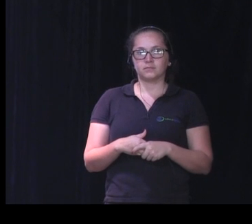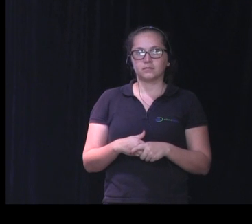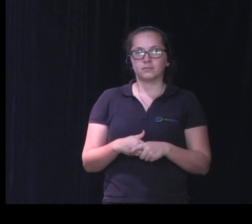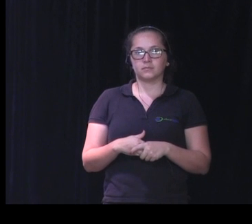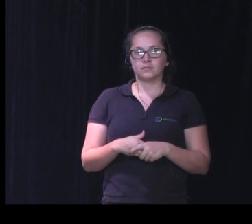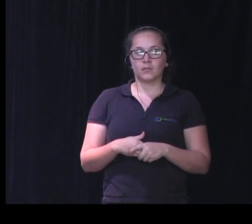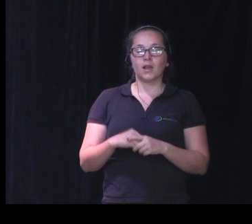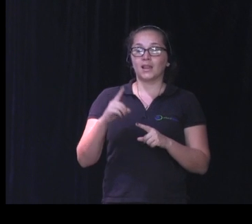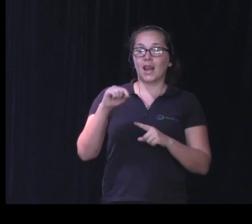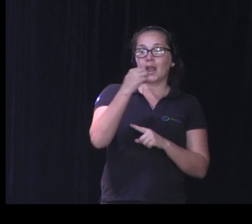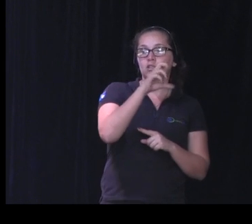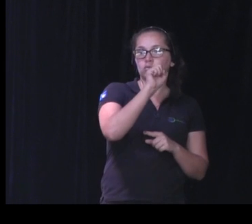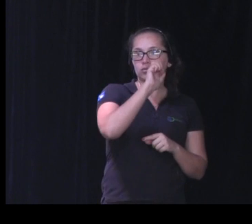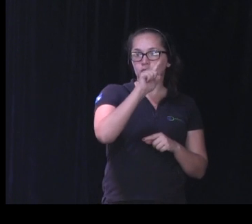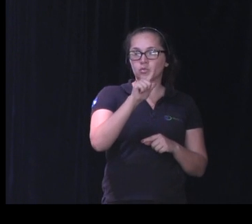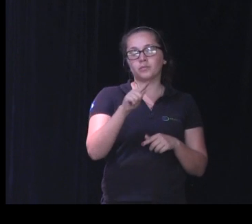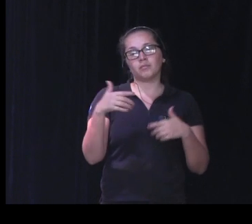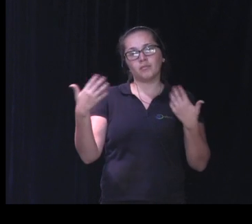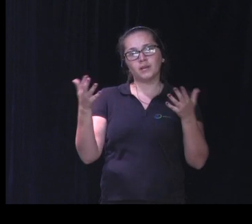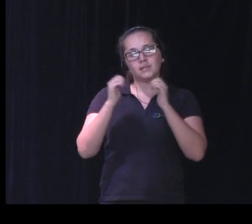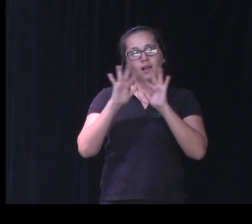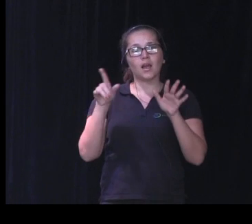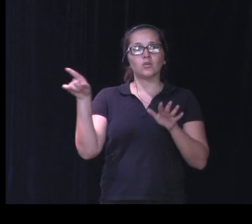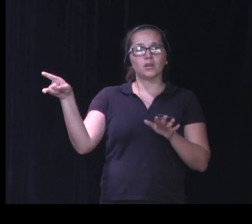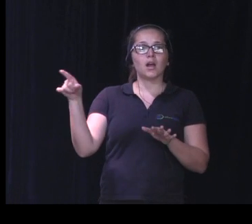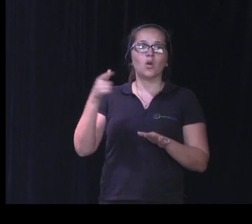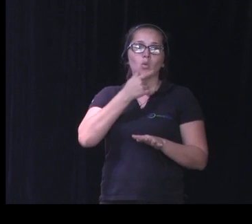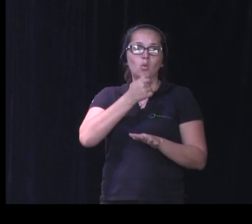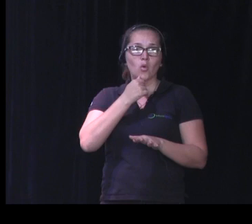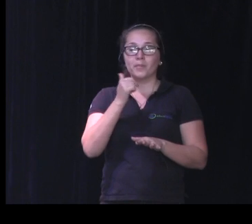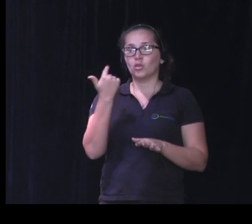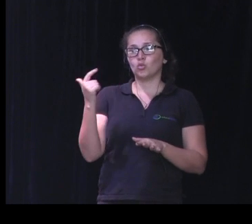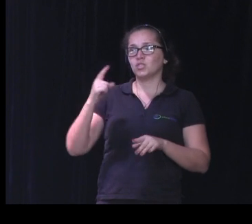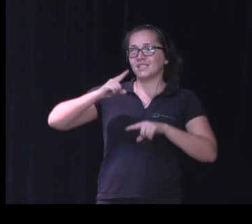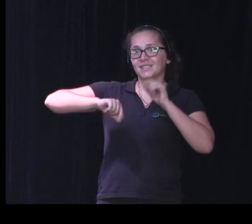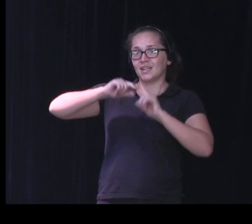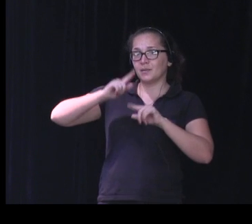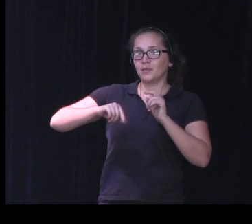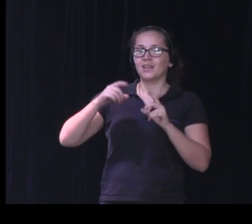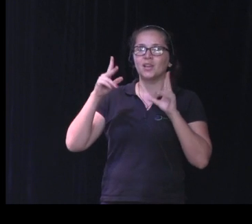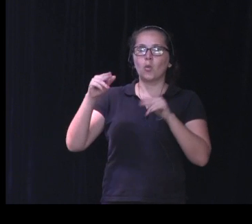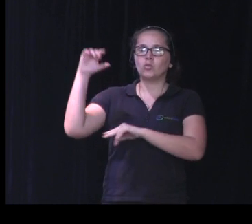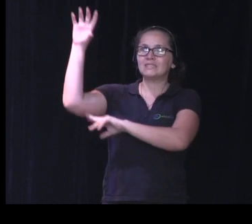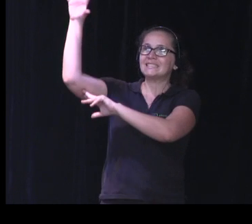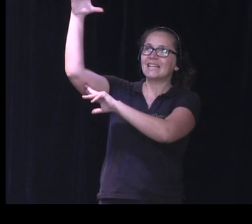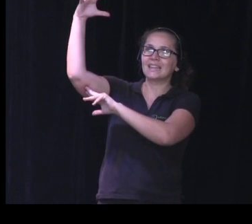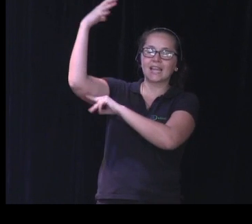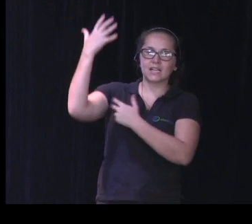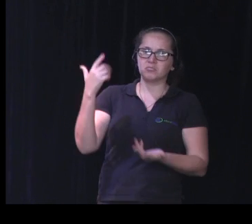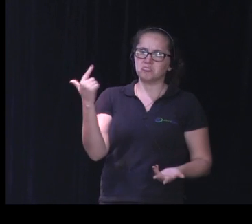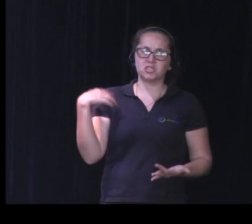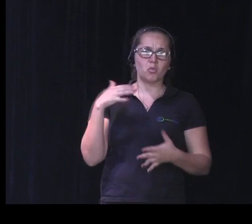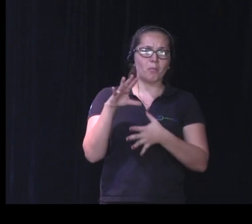até o Cape Horn, lá no sul. Mas, claro, o Cláudio Gai não tinha estes instrumentos